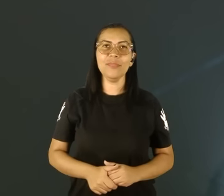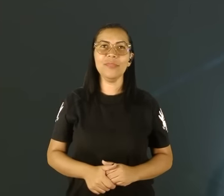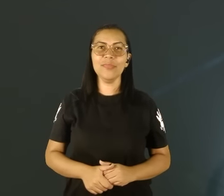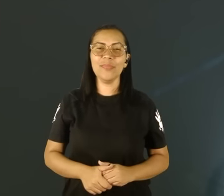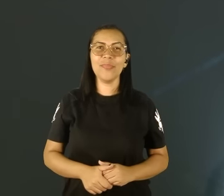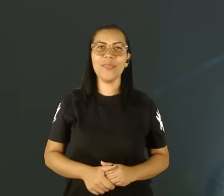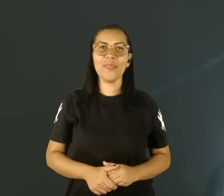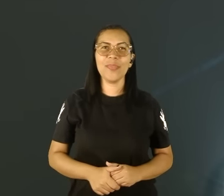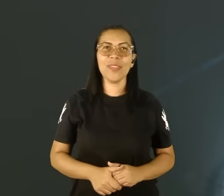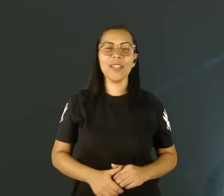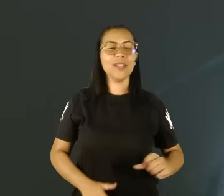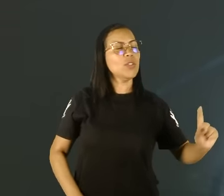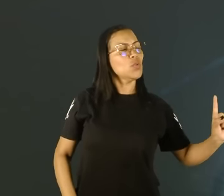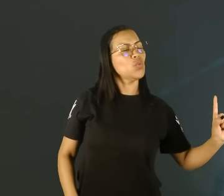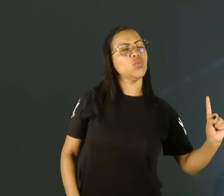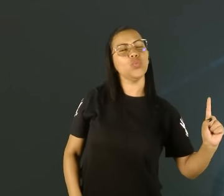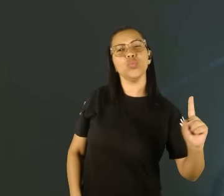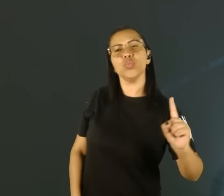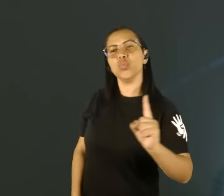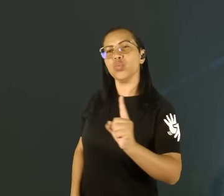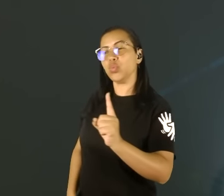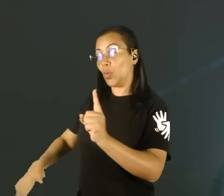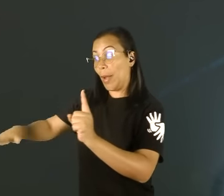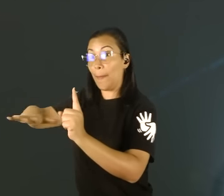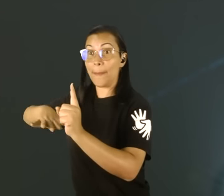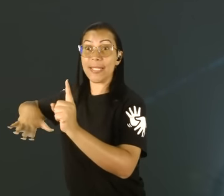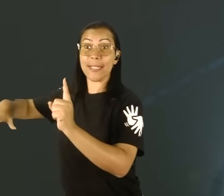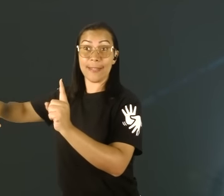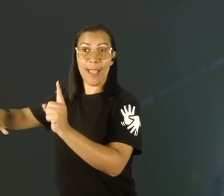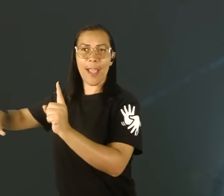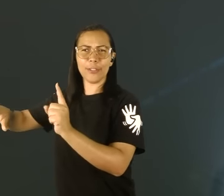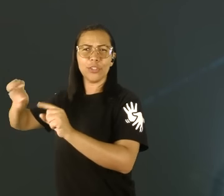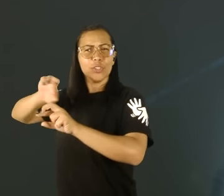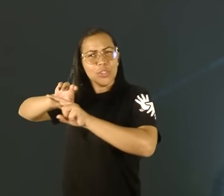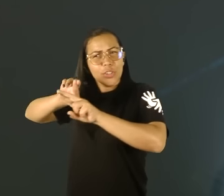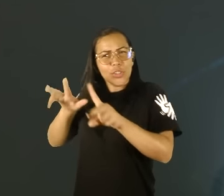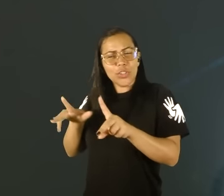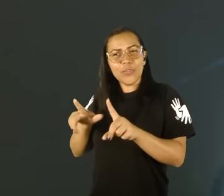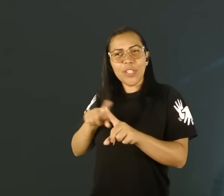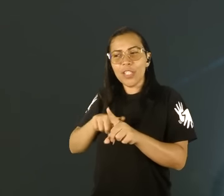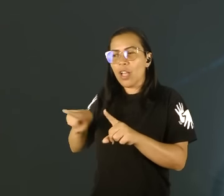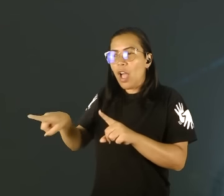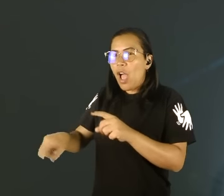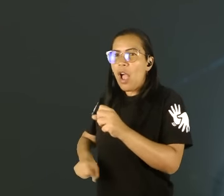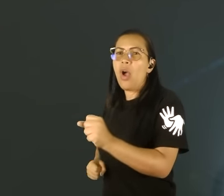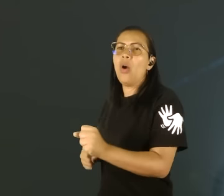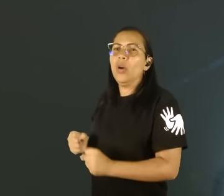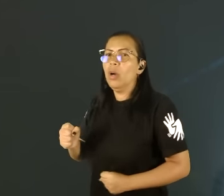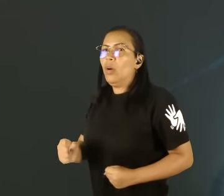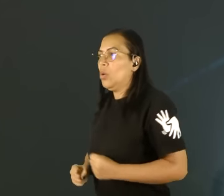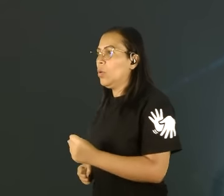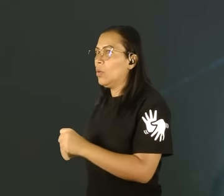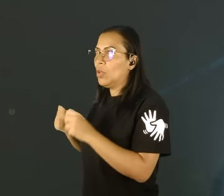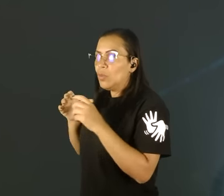E quando ele anda 700 quilômetros e chega em Arã, a Bíblia diz que ele desmonta e vai dormir.